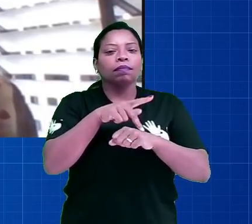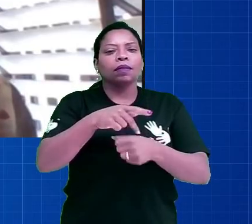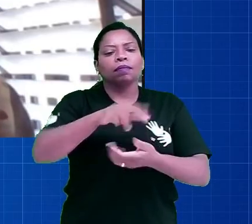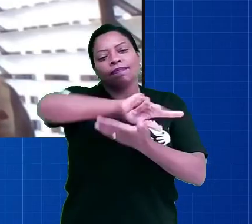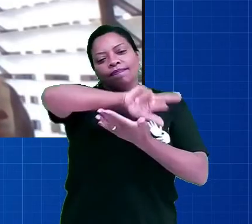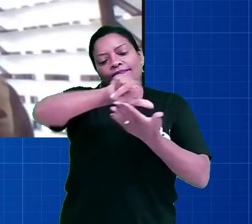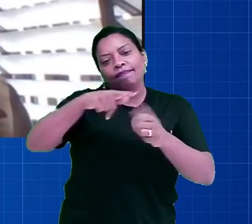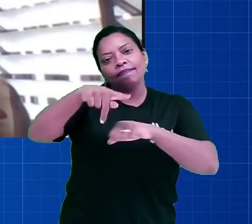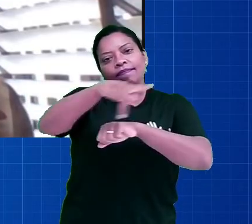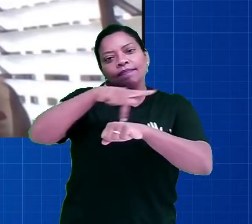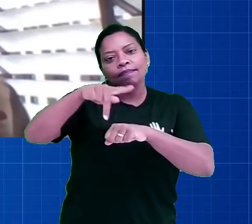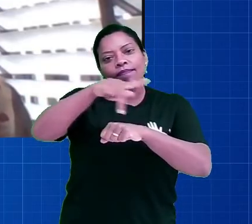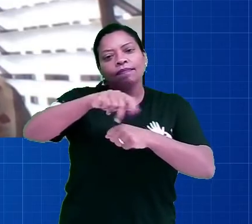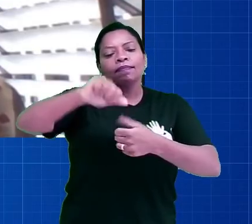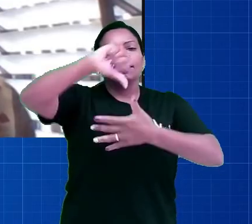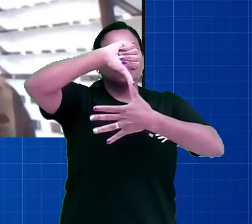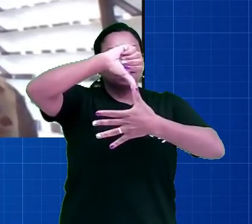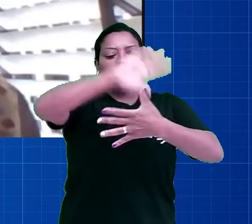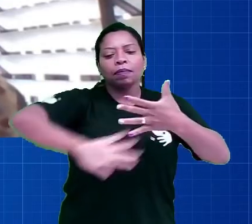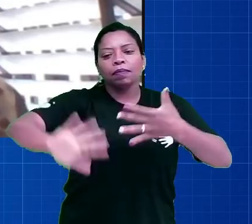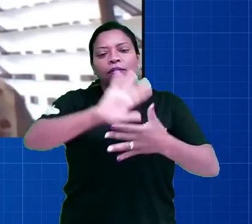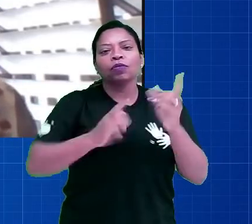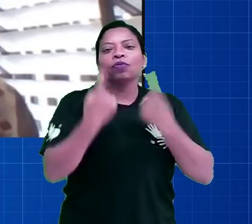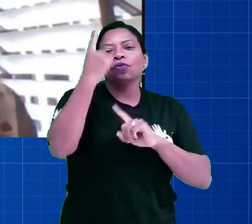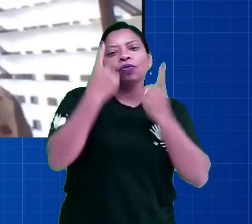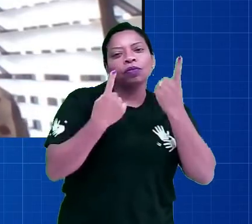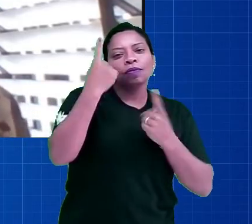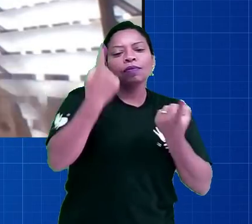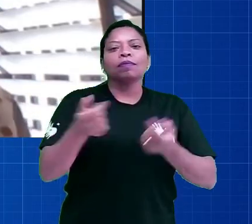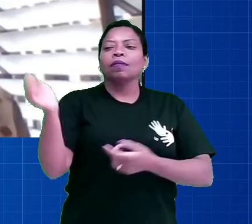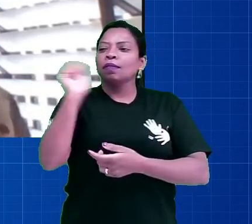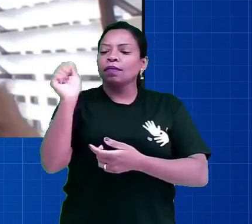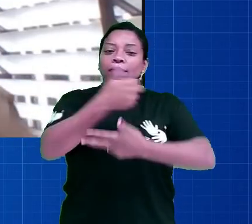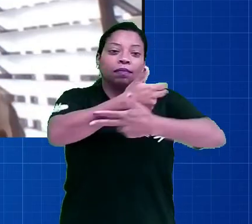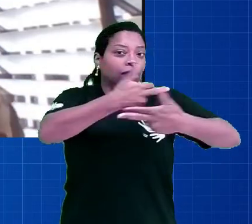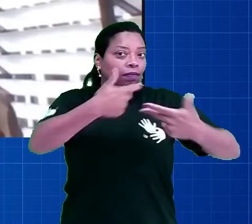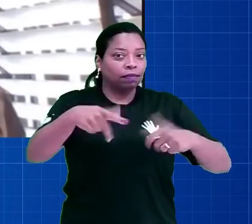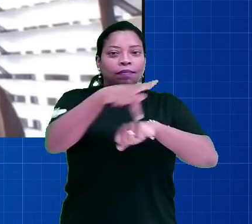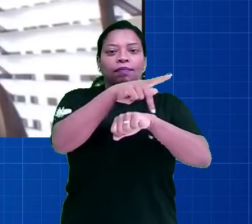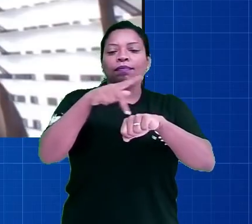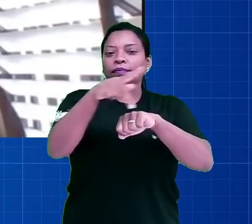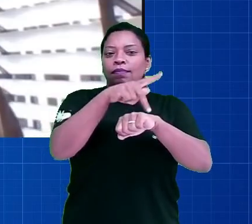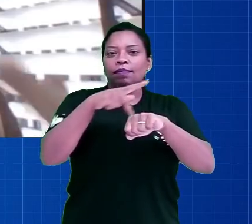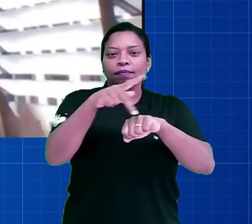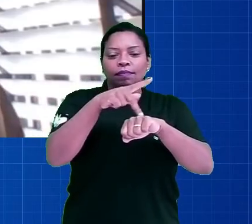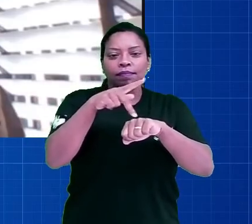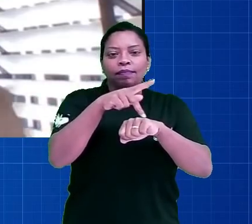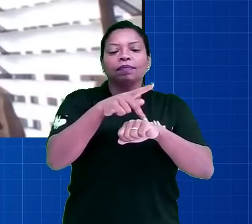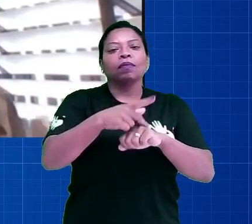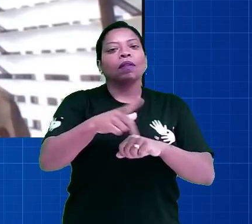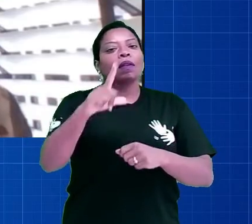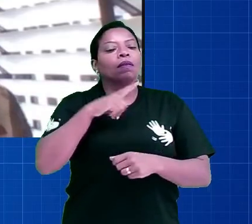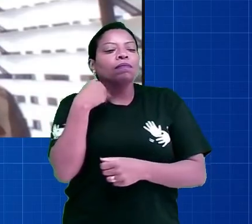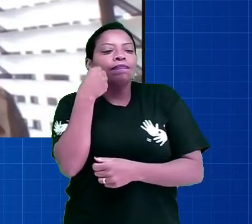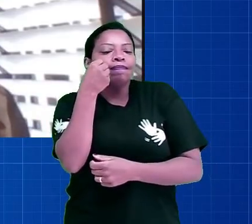para a Inglaterra, atravessa países da América do Sul, Chile, Argentina, enfim, são